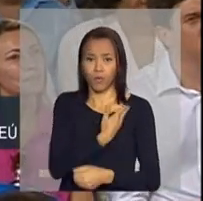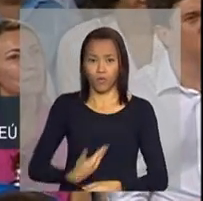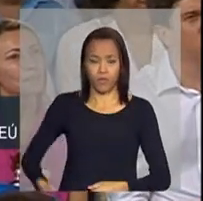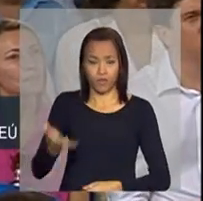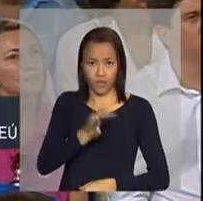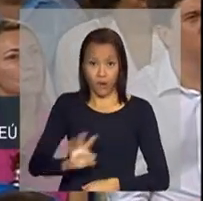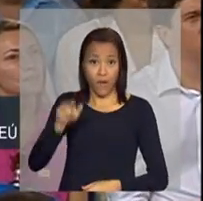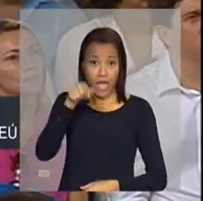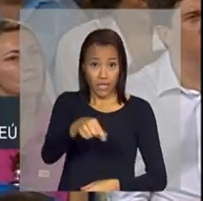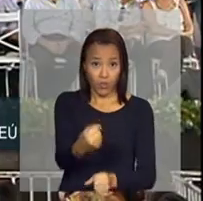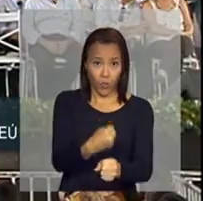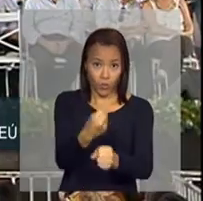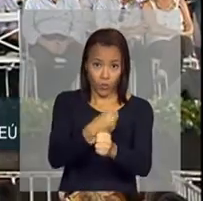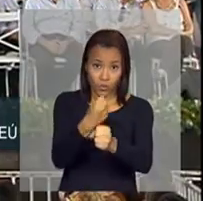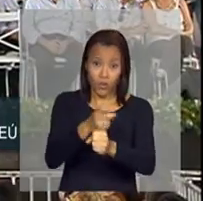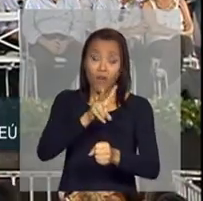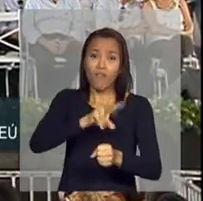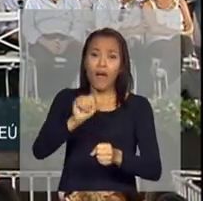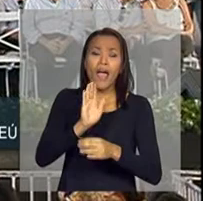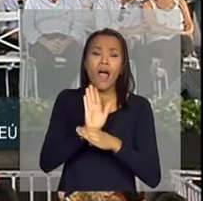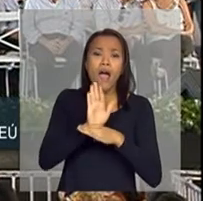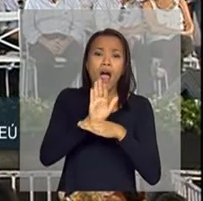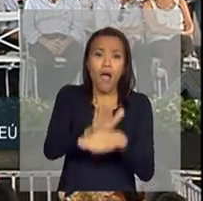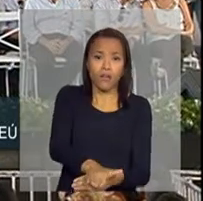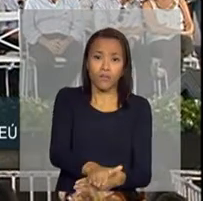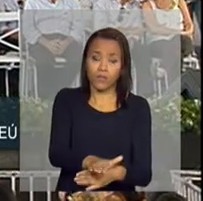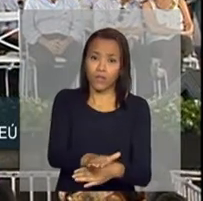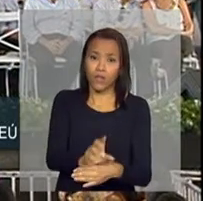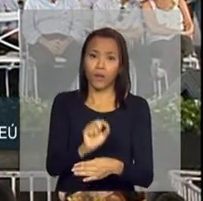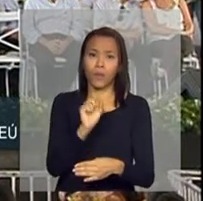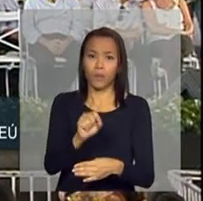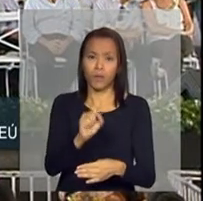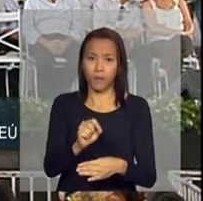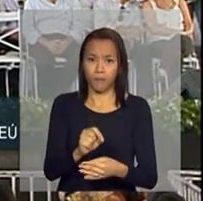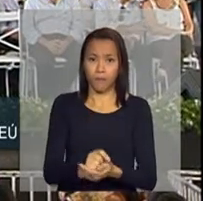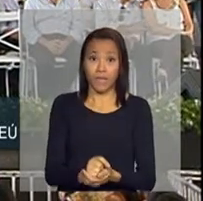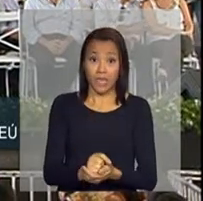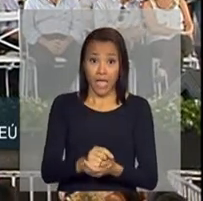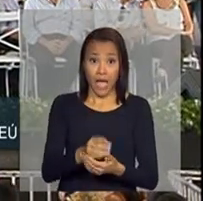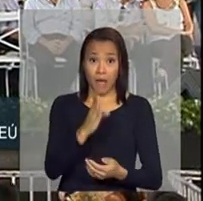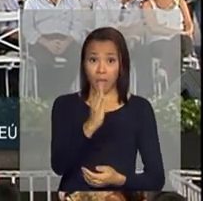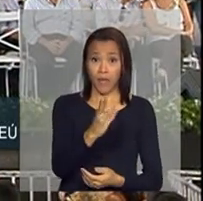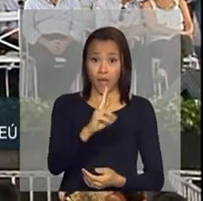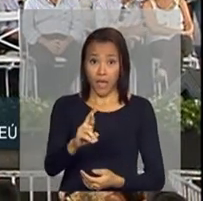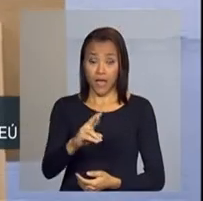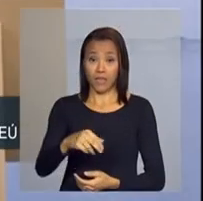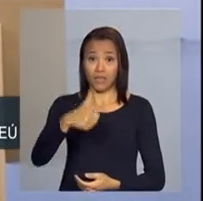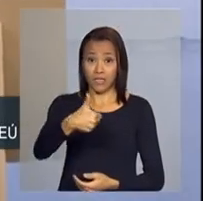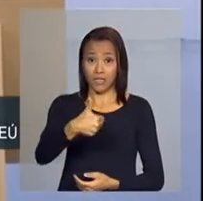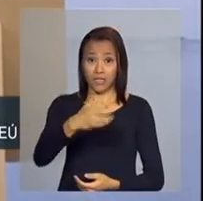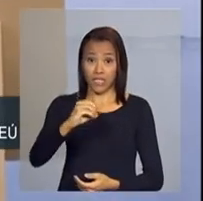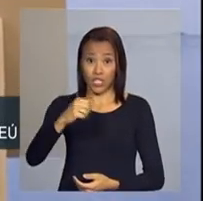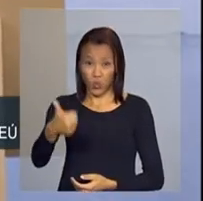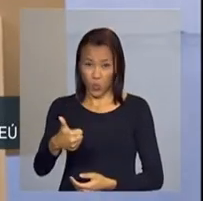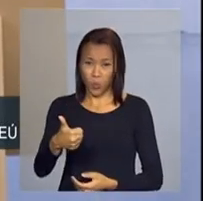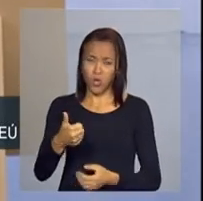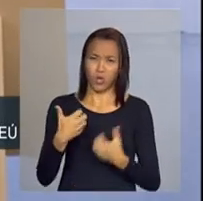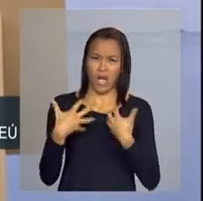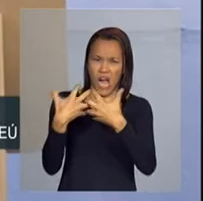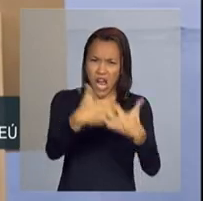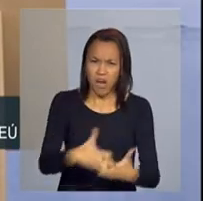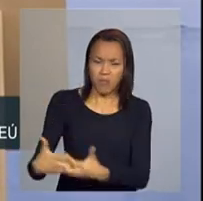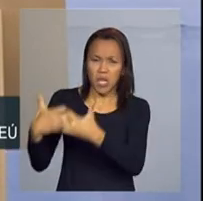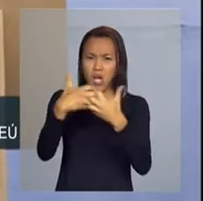Essa obra vai gerar um caminho alternativo que liberará a BR-101 do trânsito pesado,